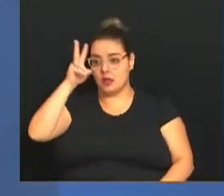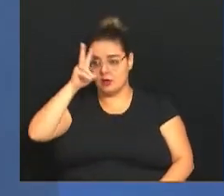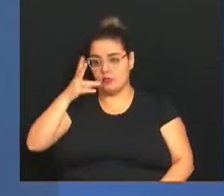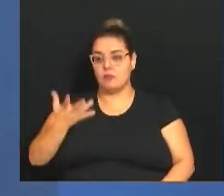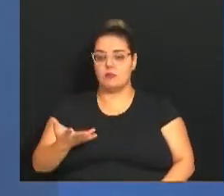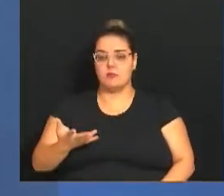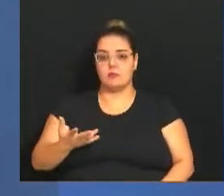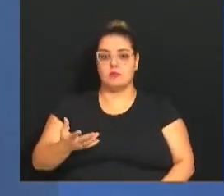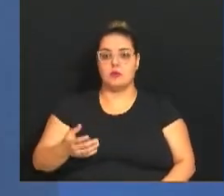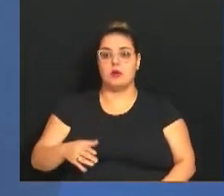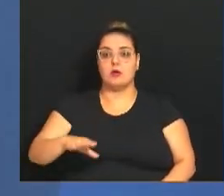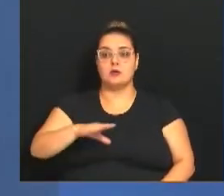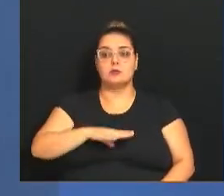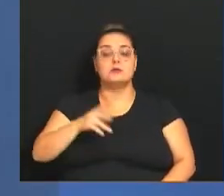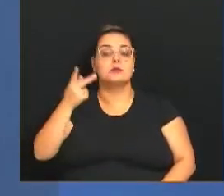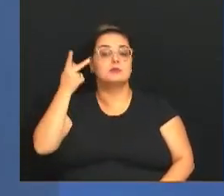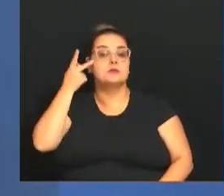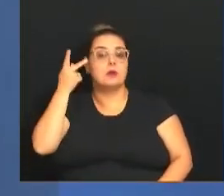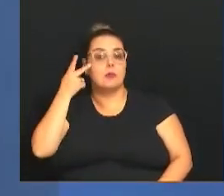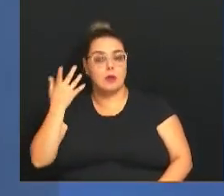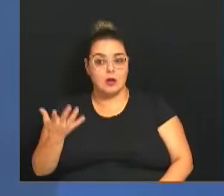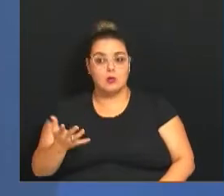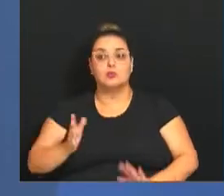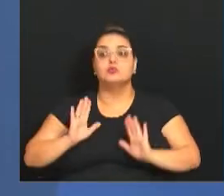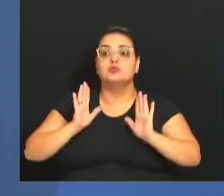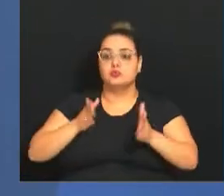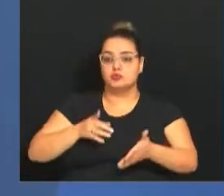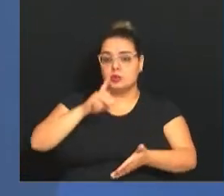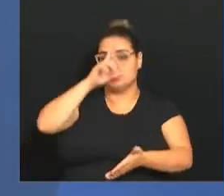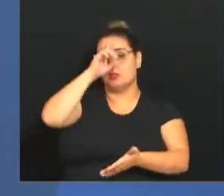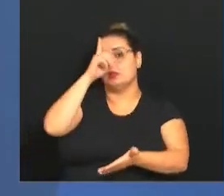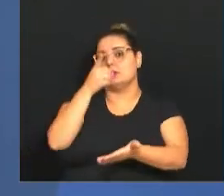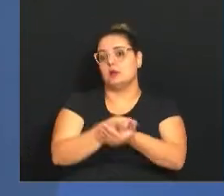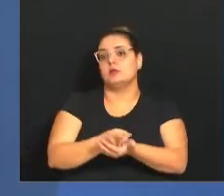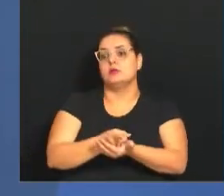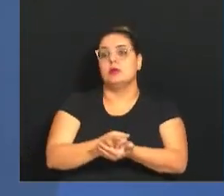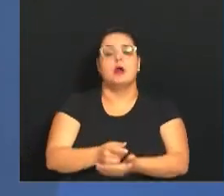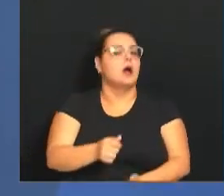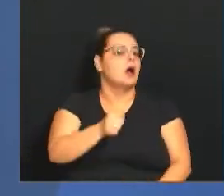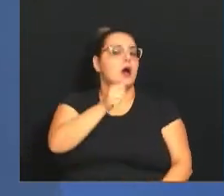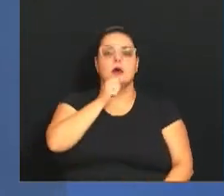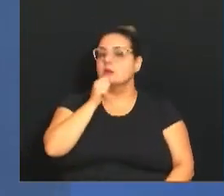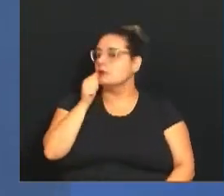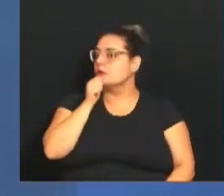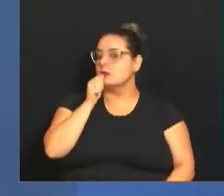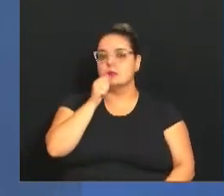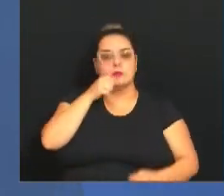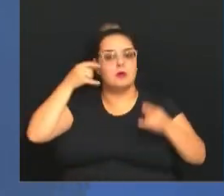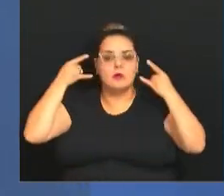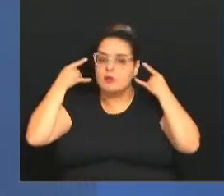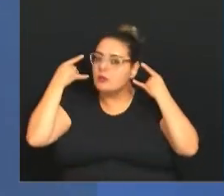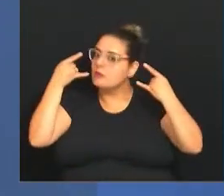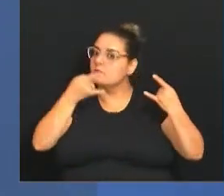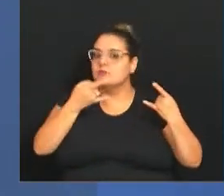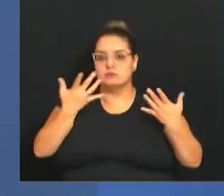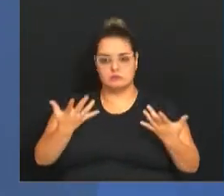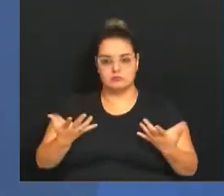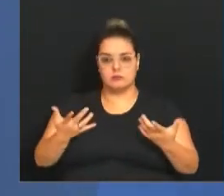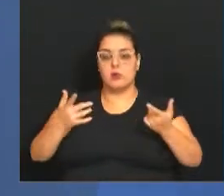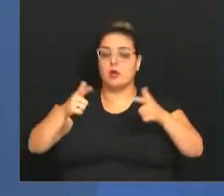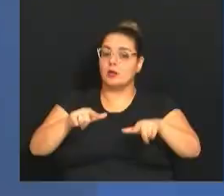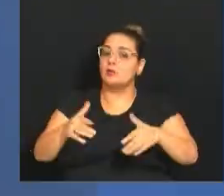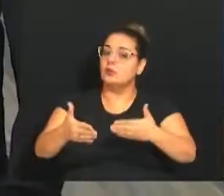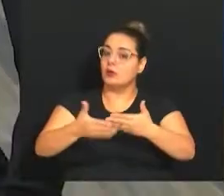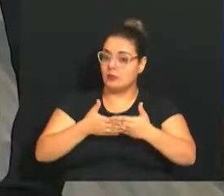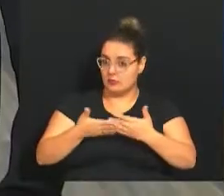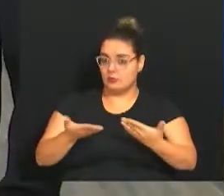municípios paulistas estão já determinando que ainda não é o momento de retirada das máscaras em ambientes fechados,